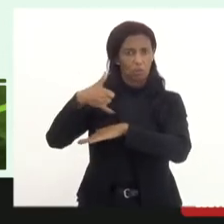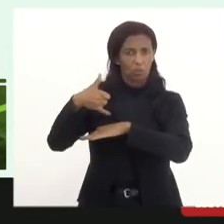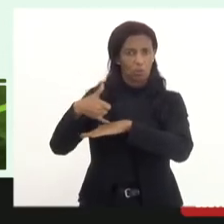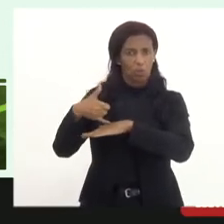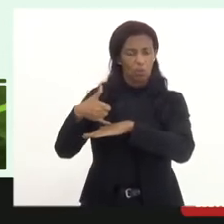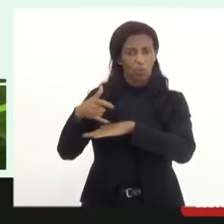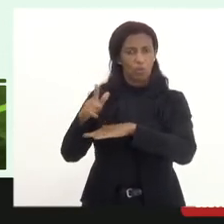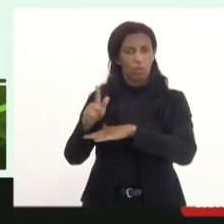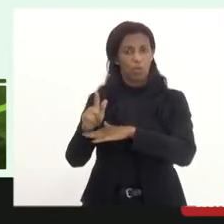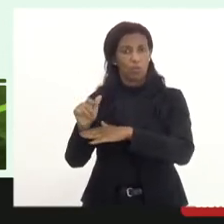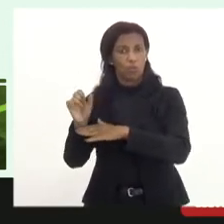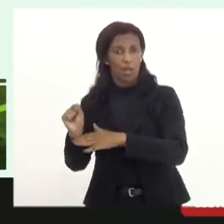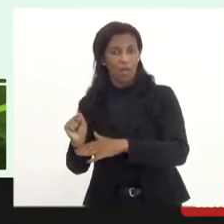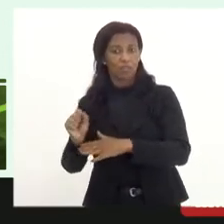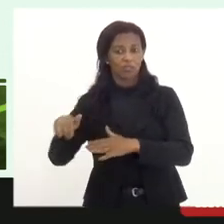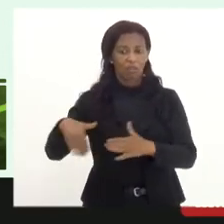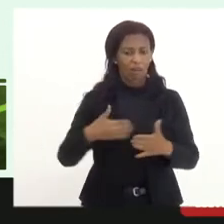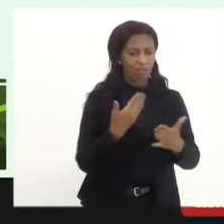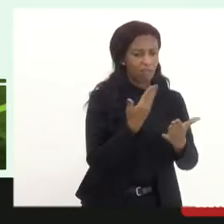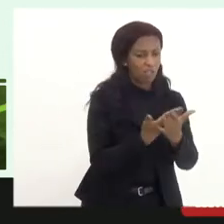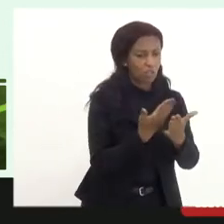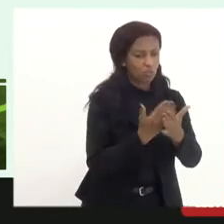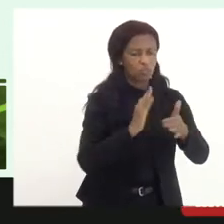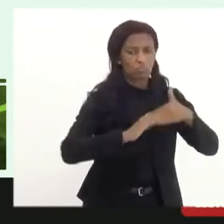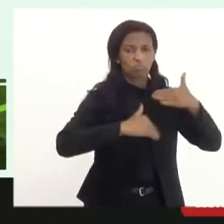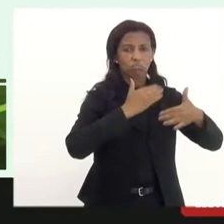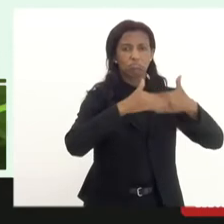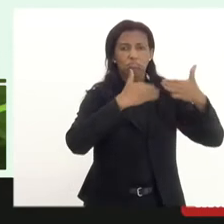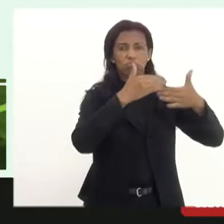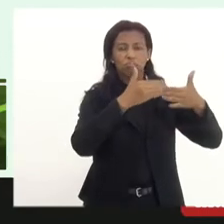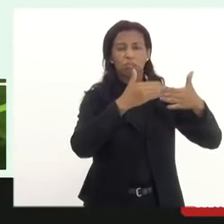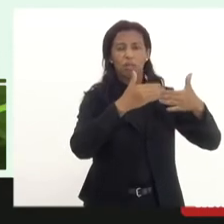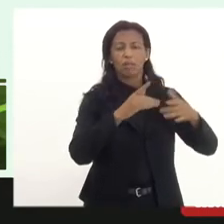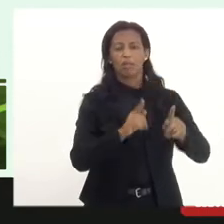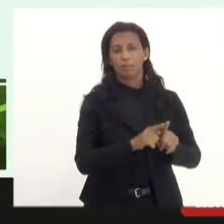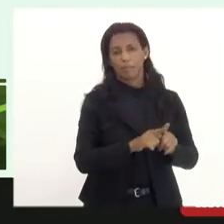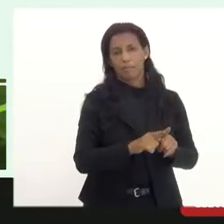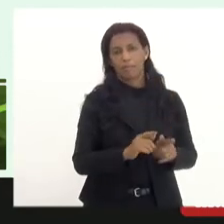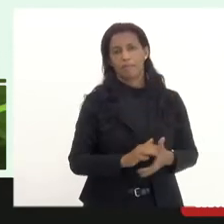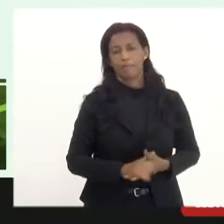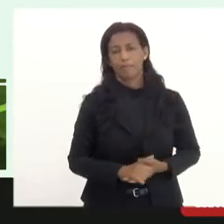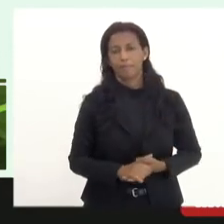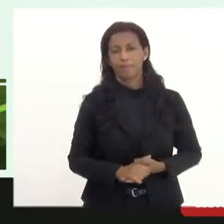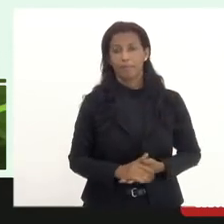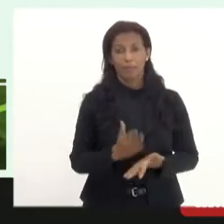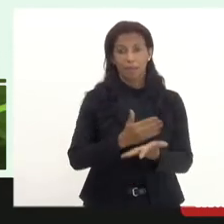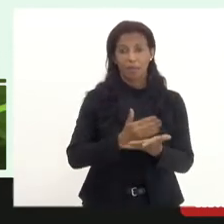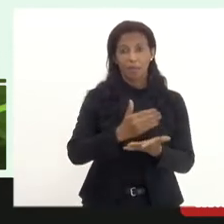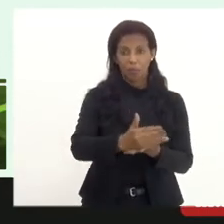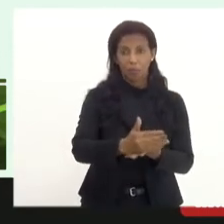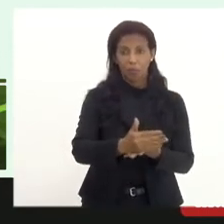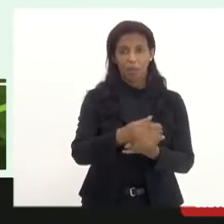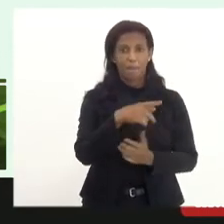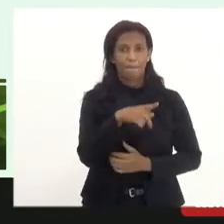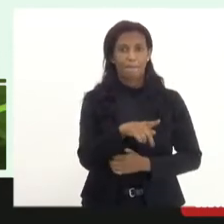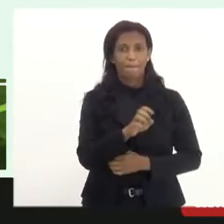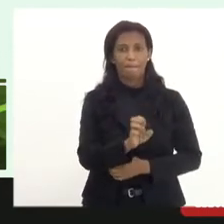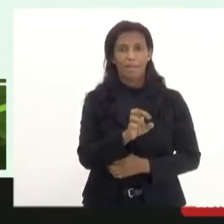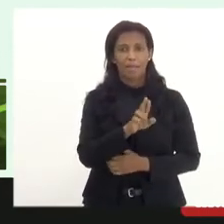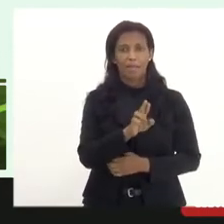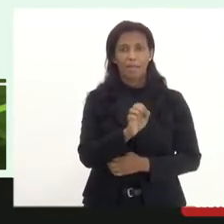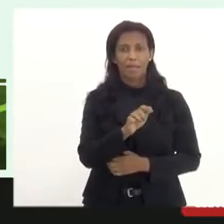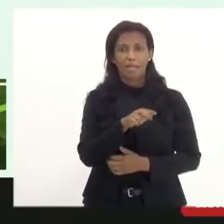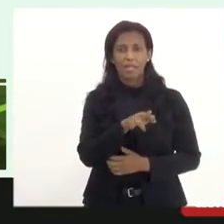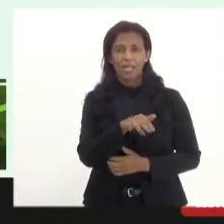até estudos para desenvolvimento de parques eólicos. Mas vamos começar com Peregrino,